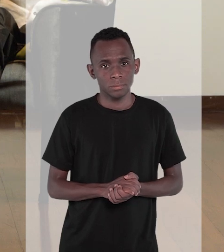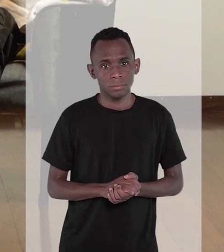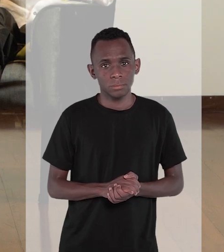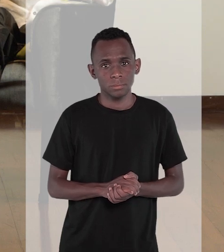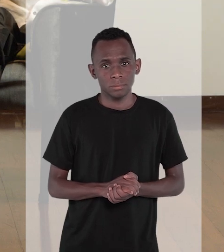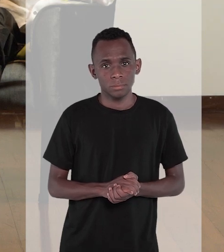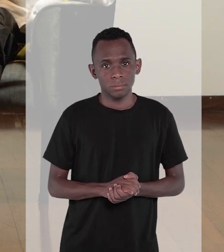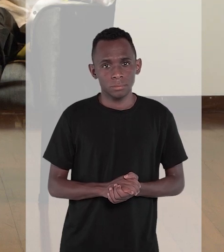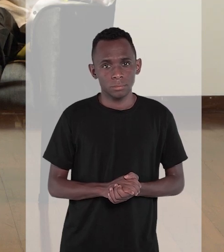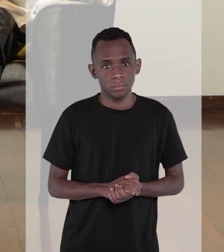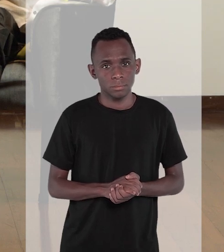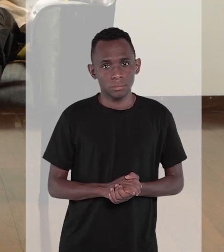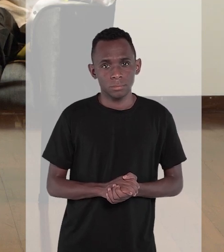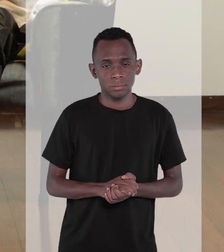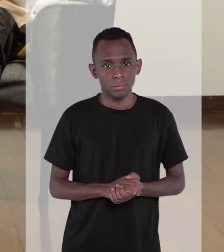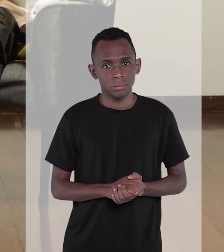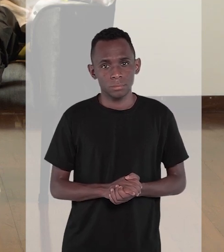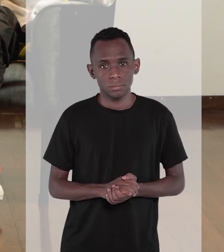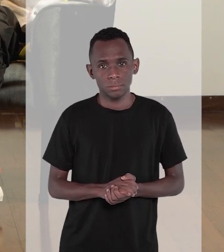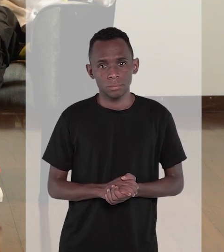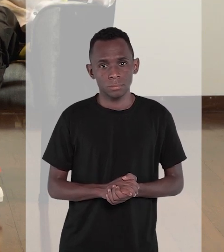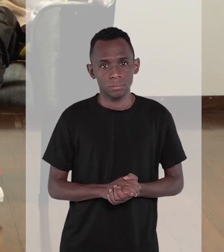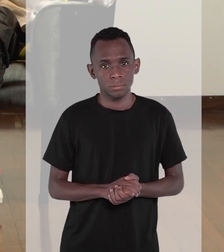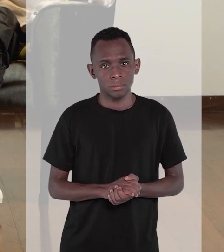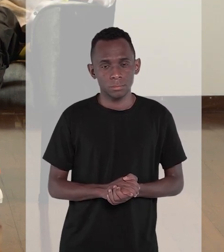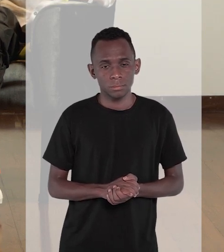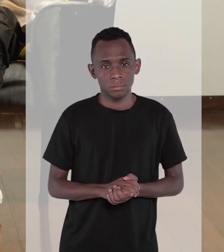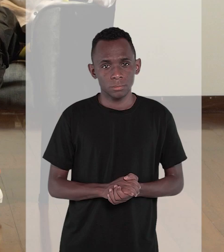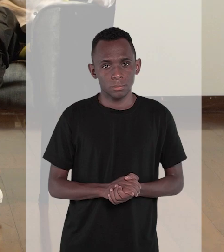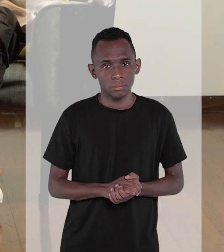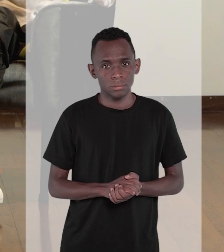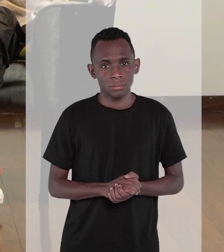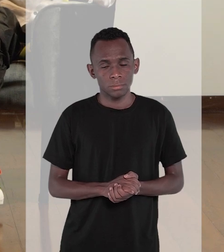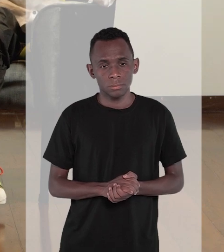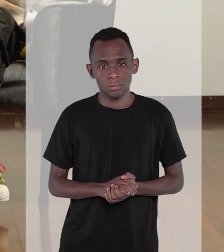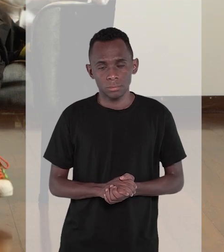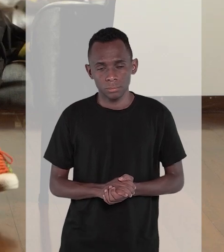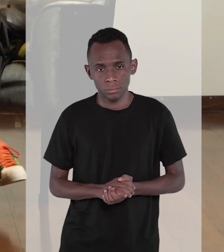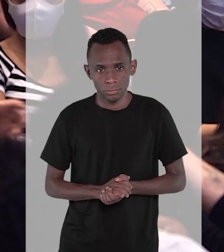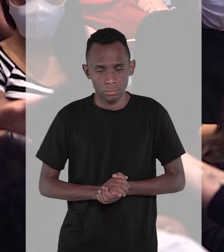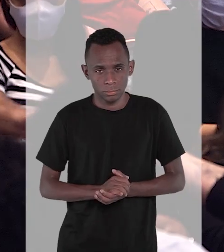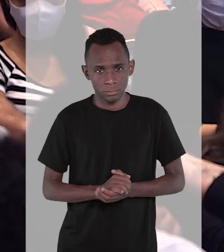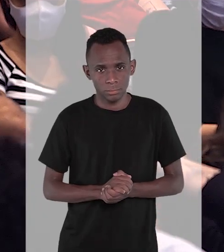Está funcionando. Liga aí para cima. Põe para cima. Eu estava ouvindo.